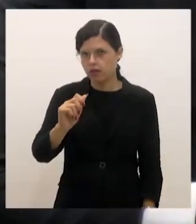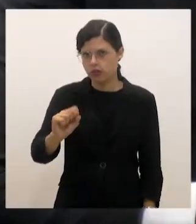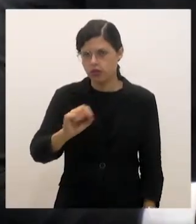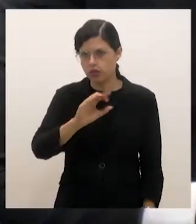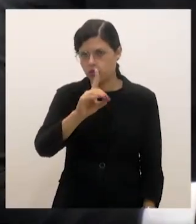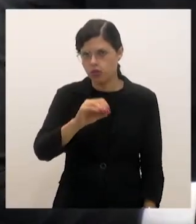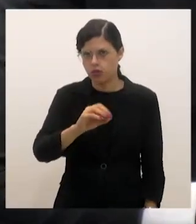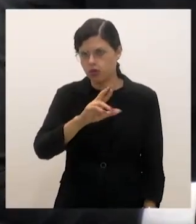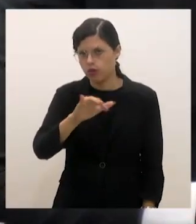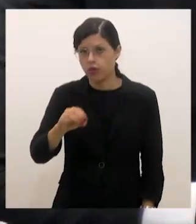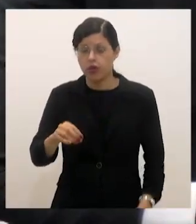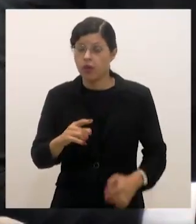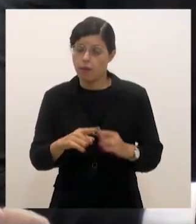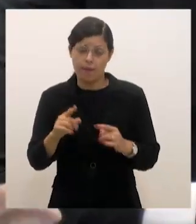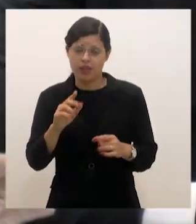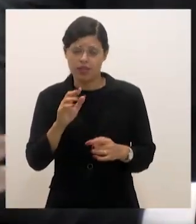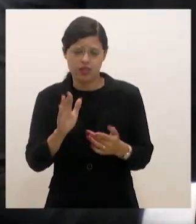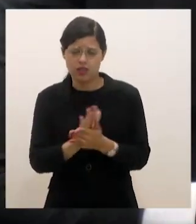embarcações. Então,